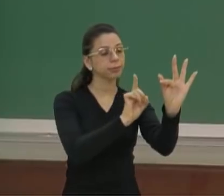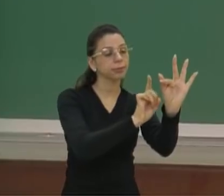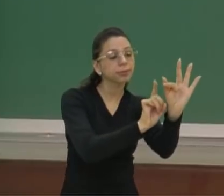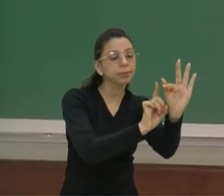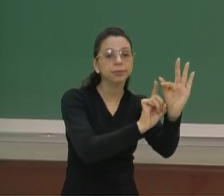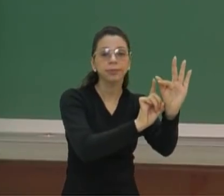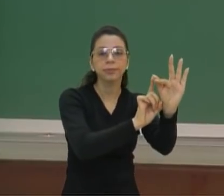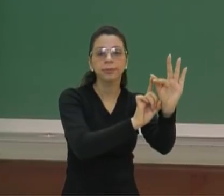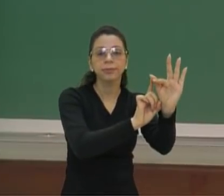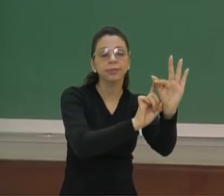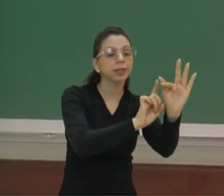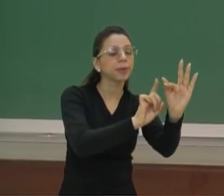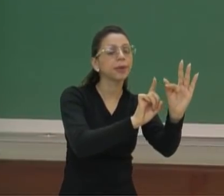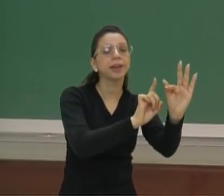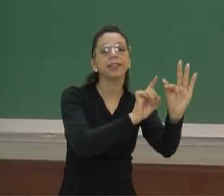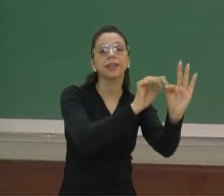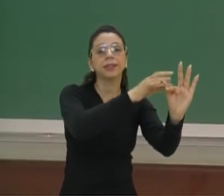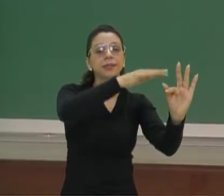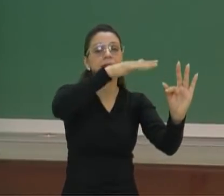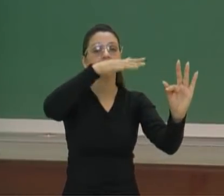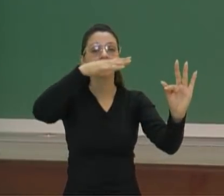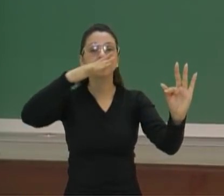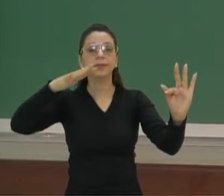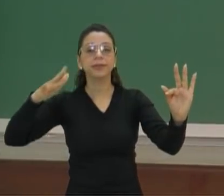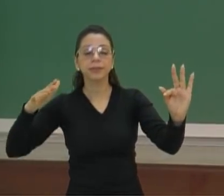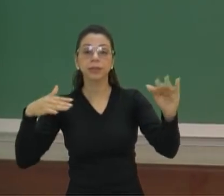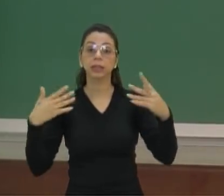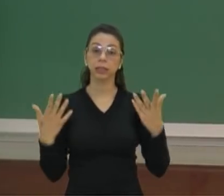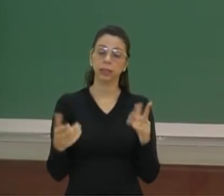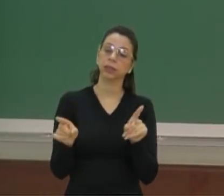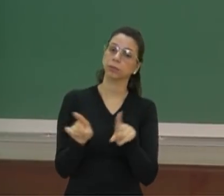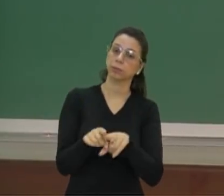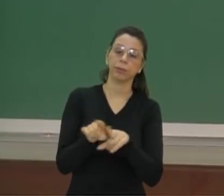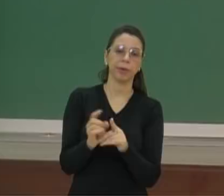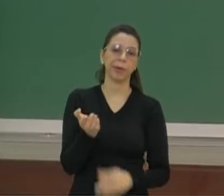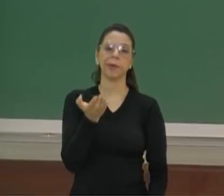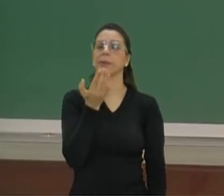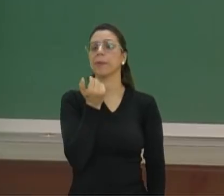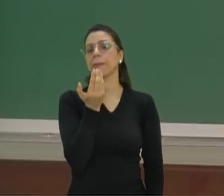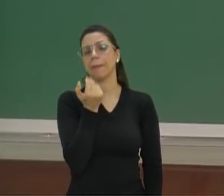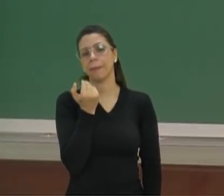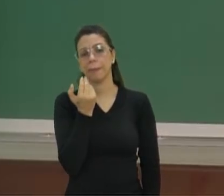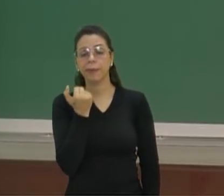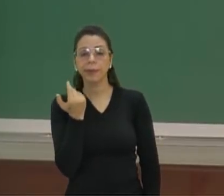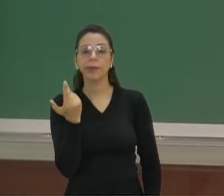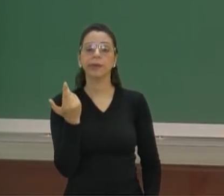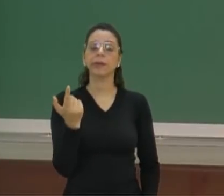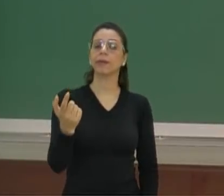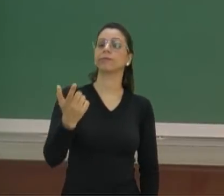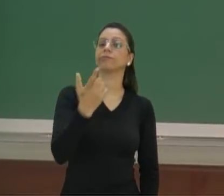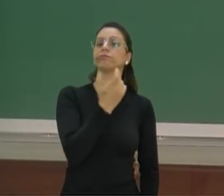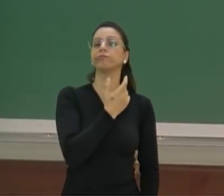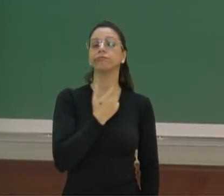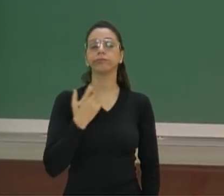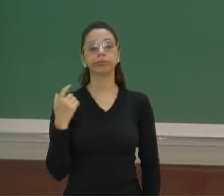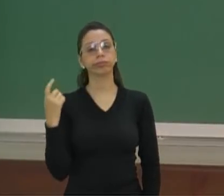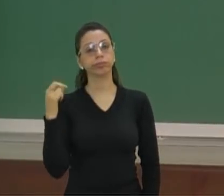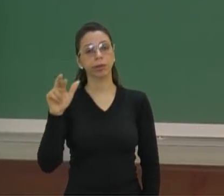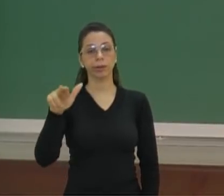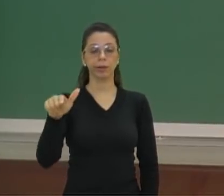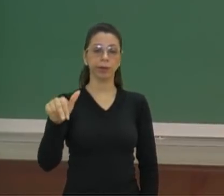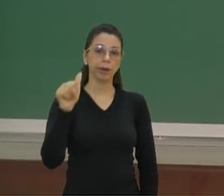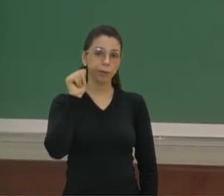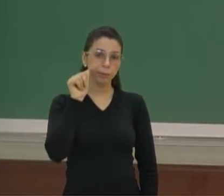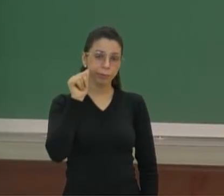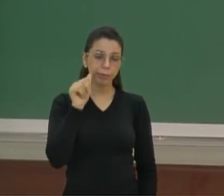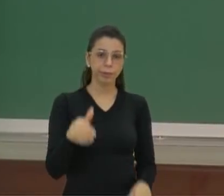estão exalando o seu perfume. E serve para os alimentos, para o perfume que a irmã passa,